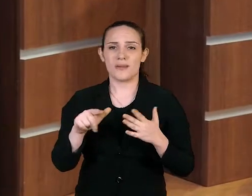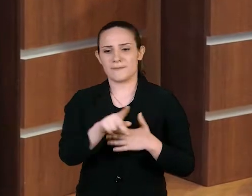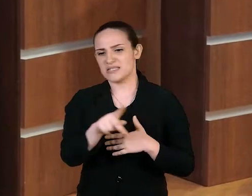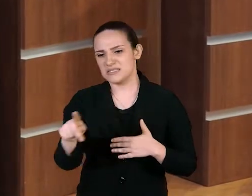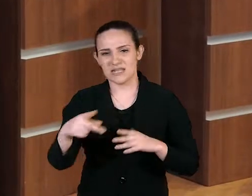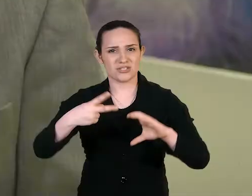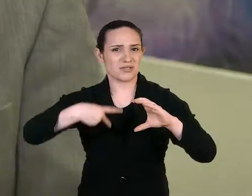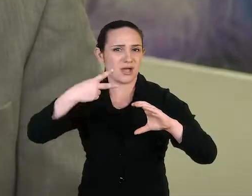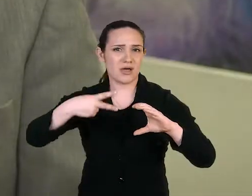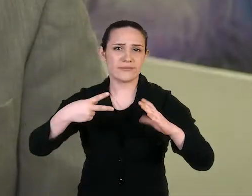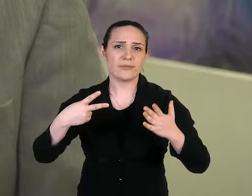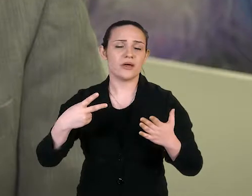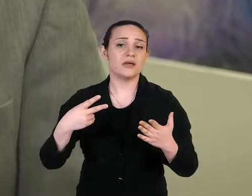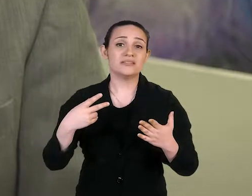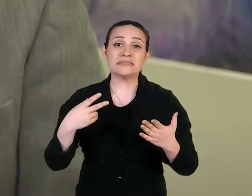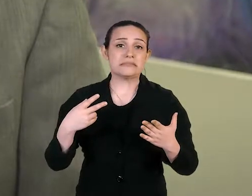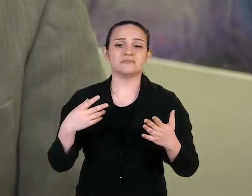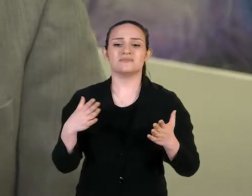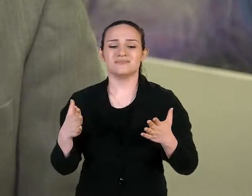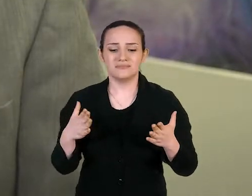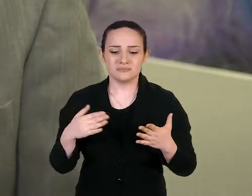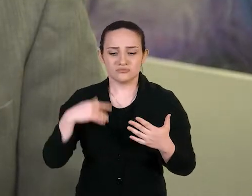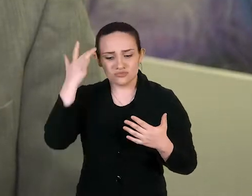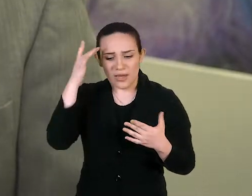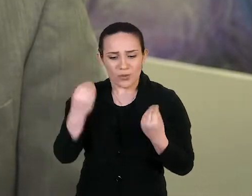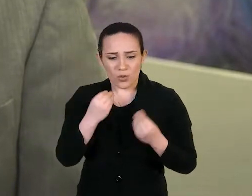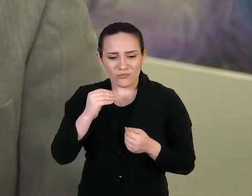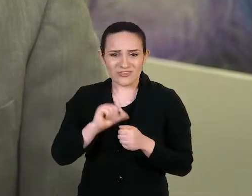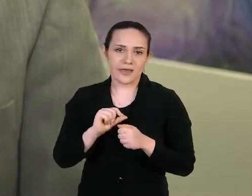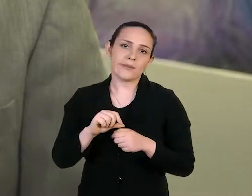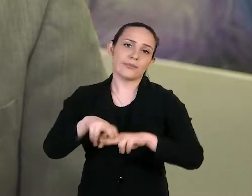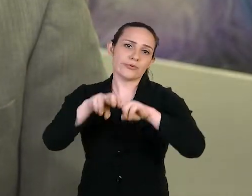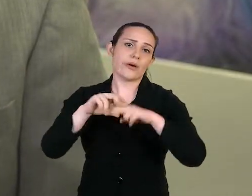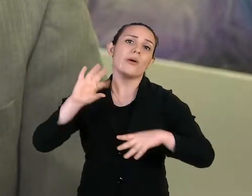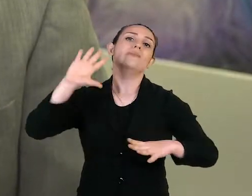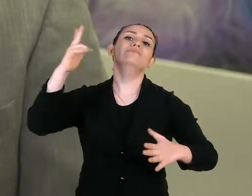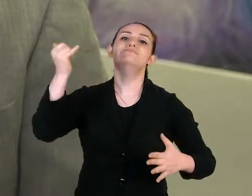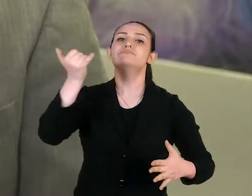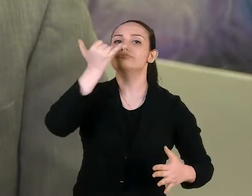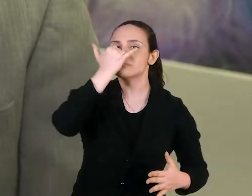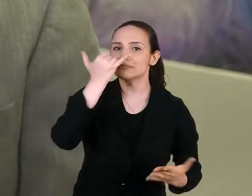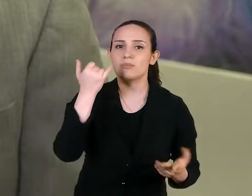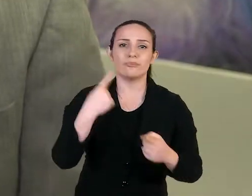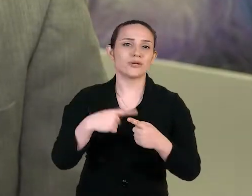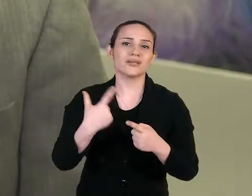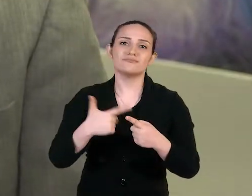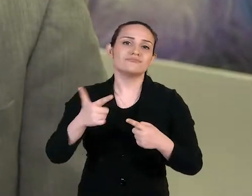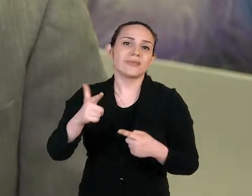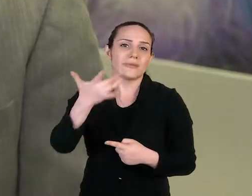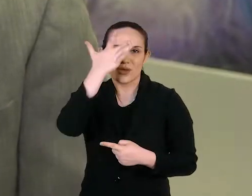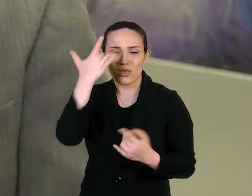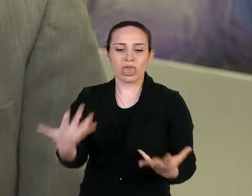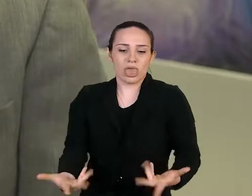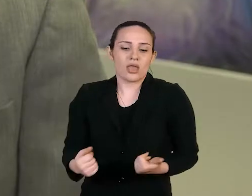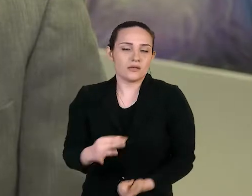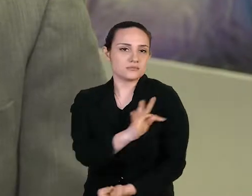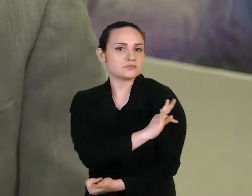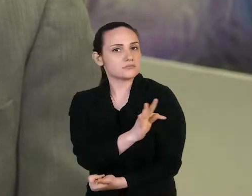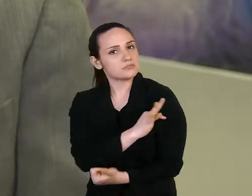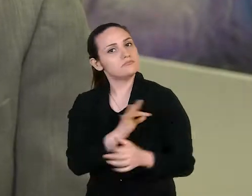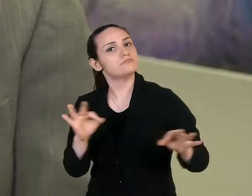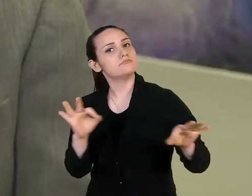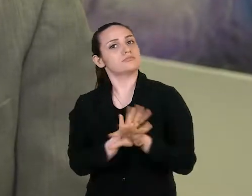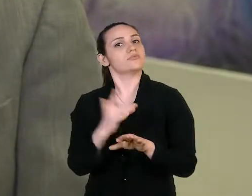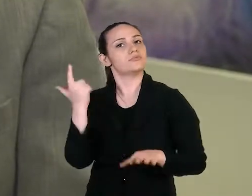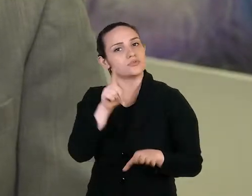os presidentes de câmaras, sendo penalizados por uma falta de equipe devidamente